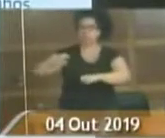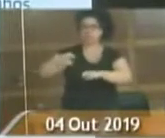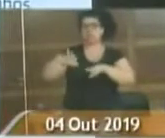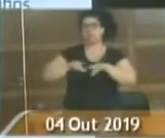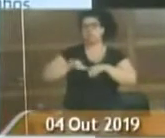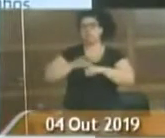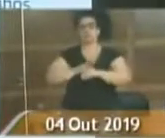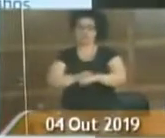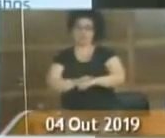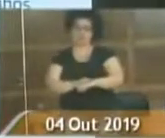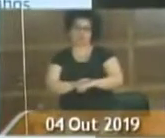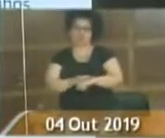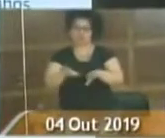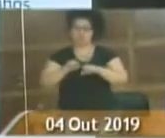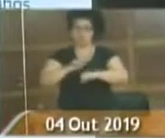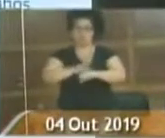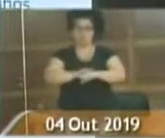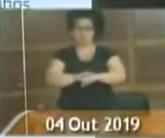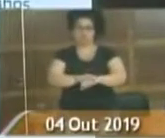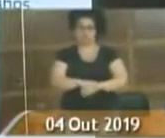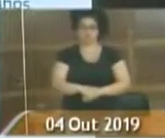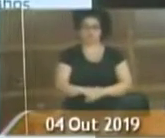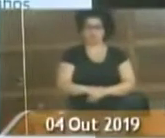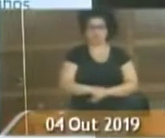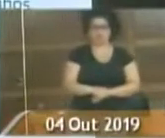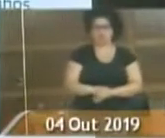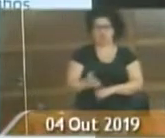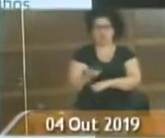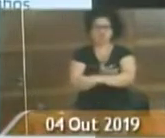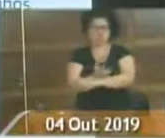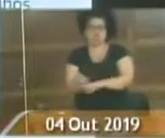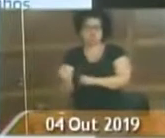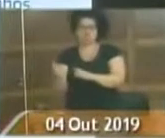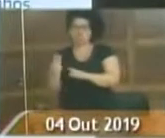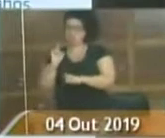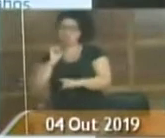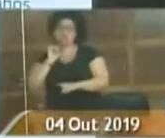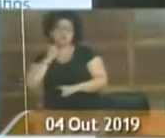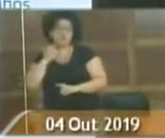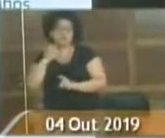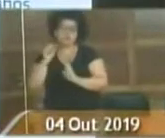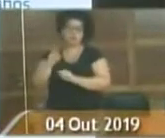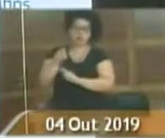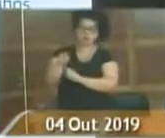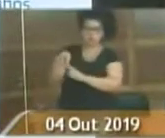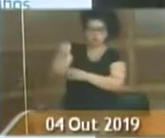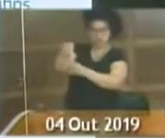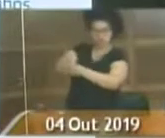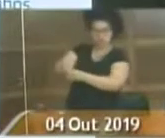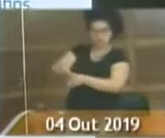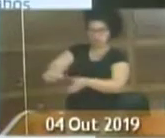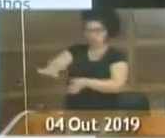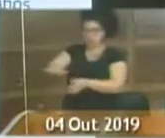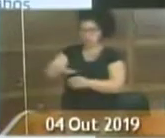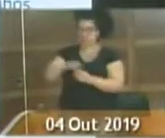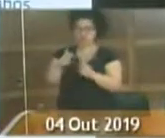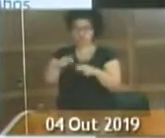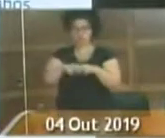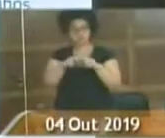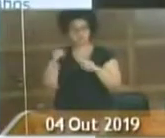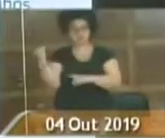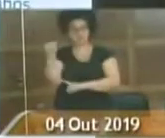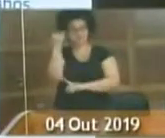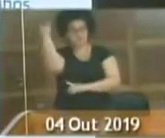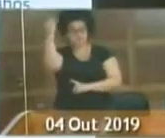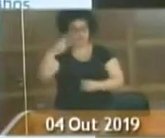de estar lá em jardim contaminado, de estar lá perto de outros gatos machucados. E a castração é extremamente